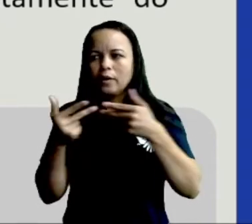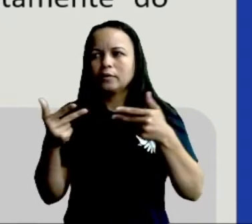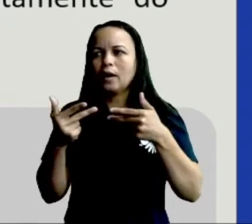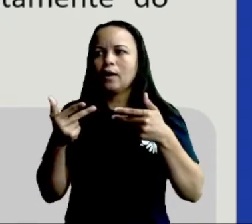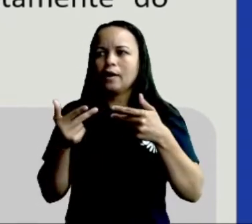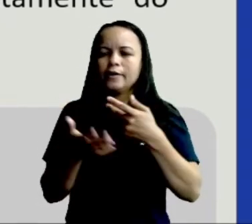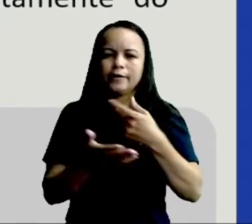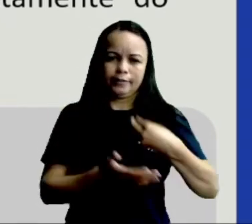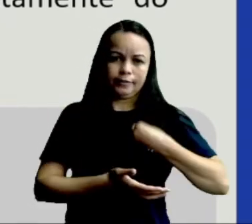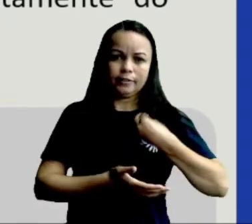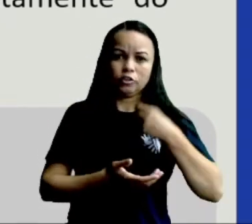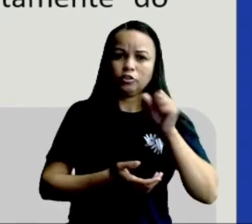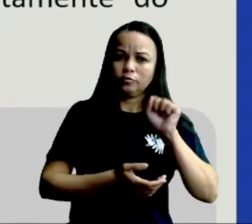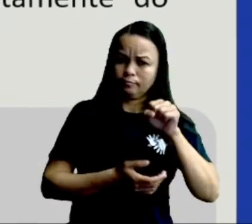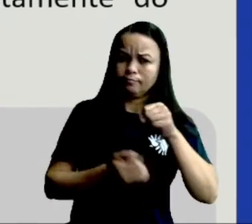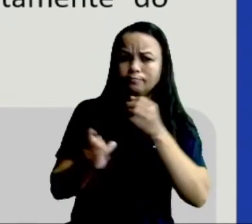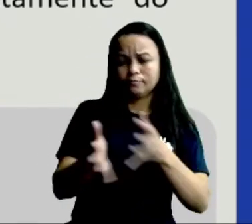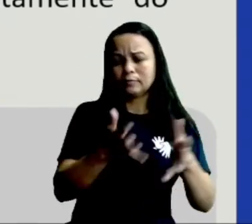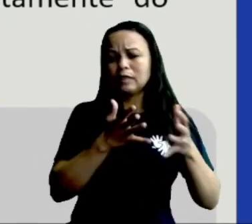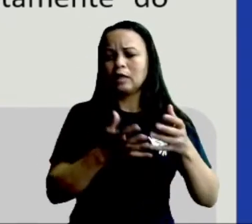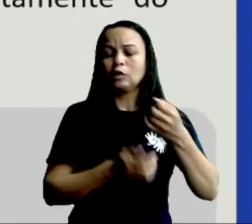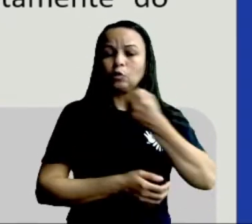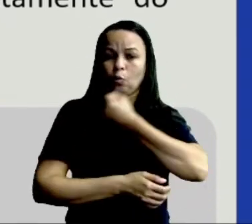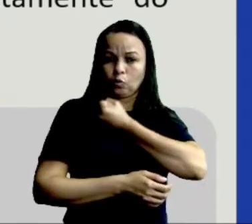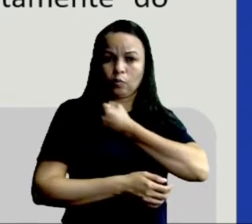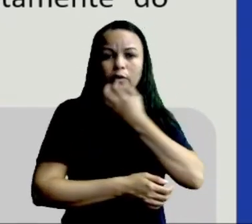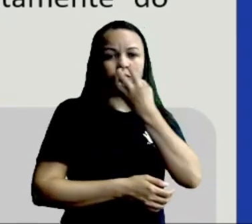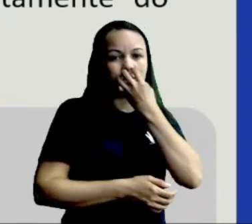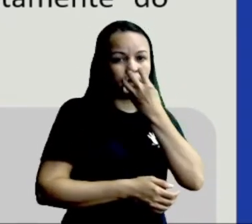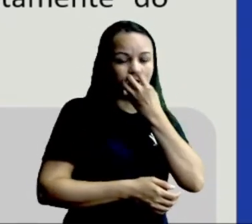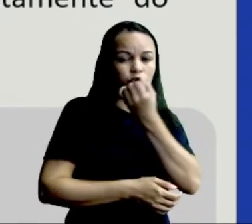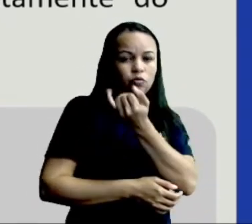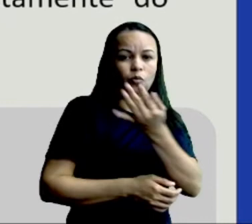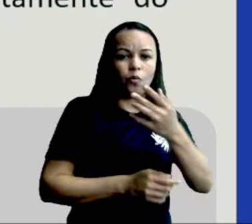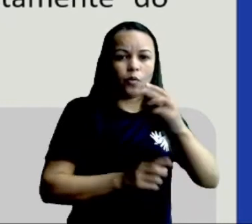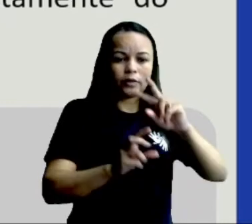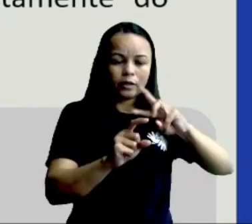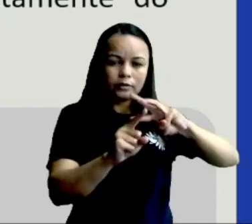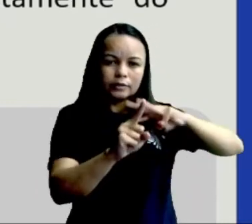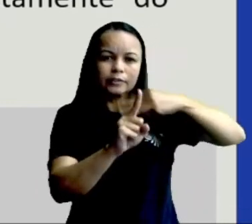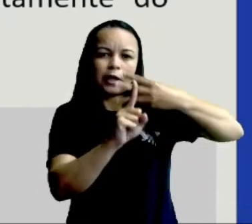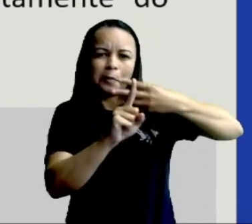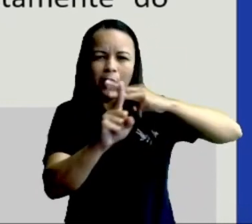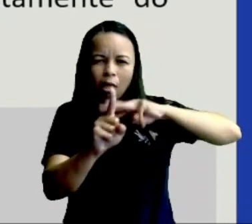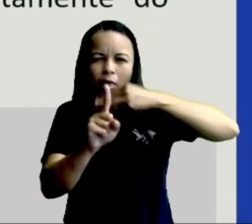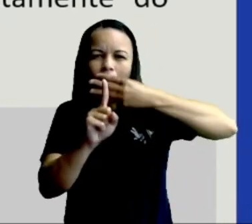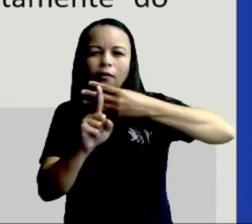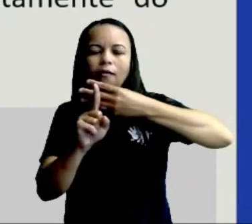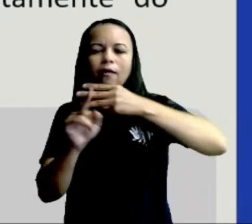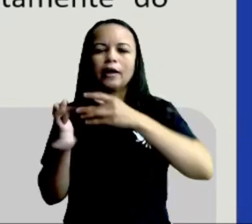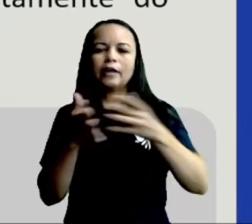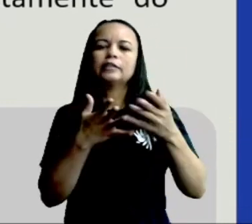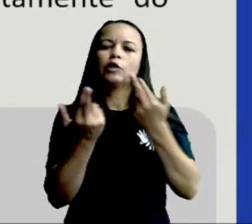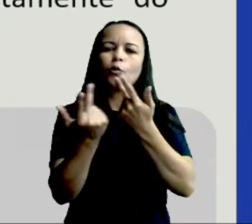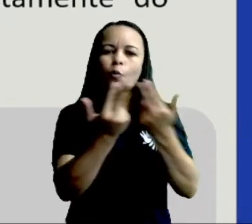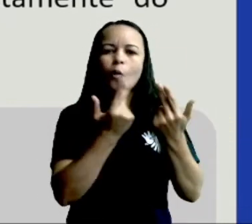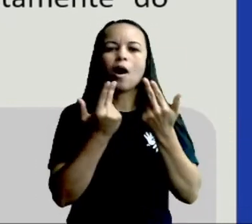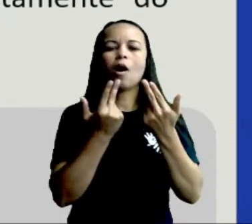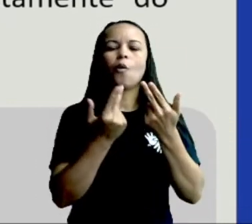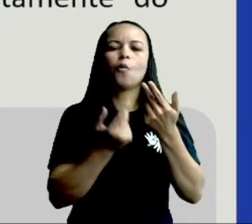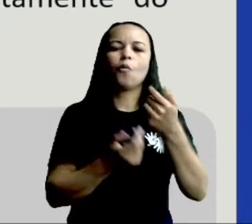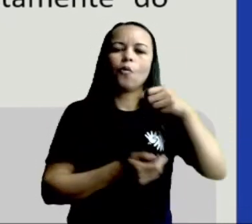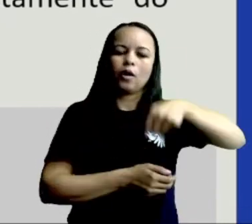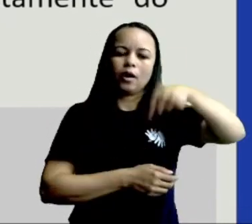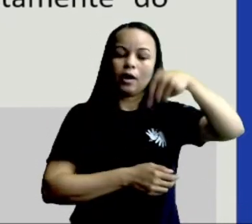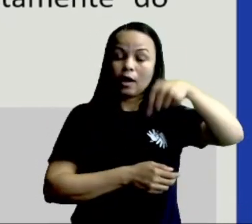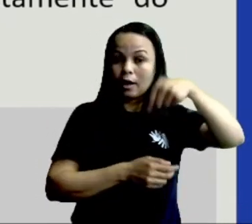observa que nas primeiras colunas o número de cães está triplicando e o mesmo acontece com a quantidade de